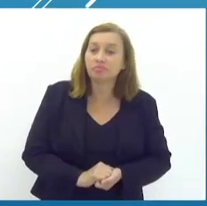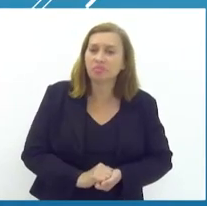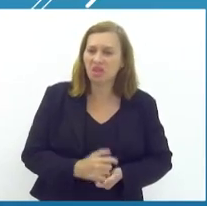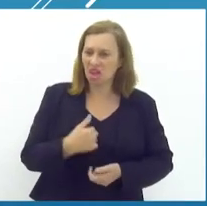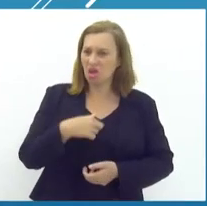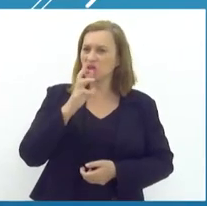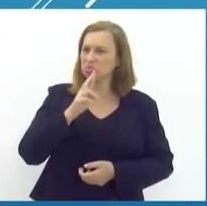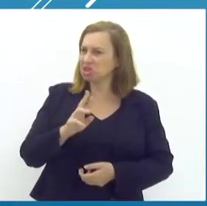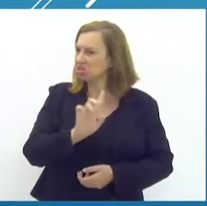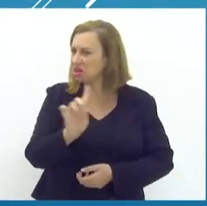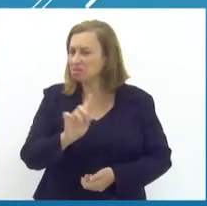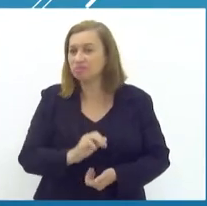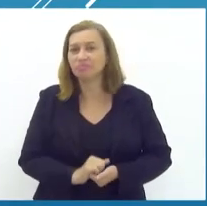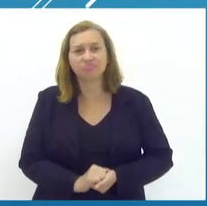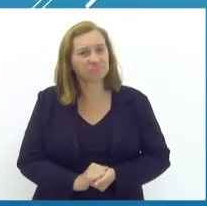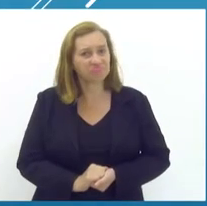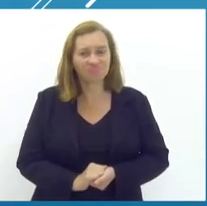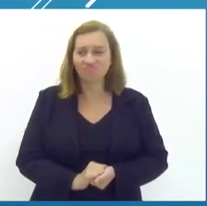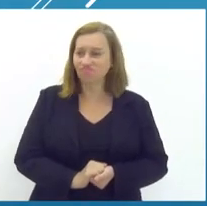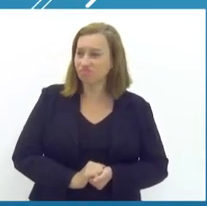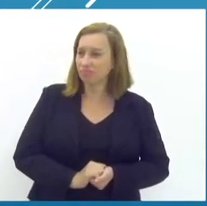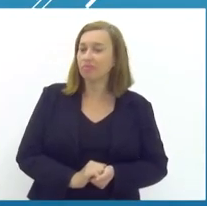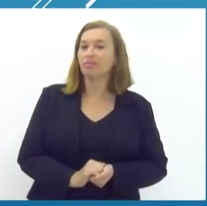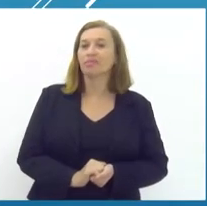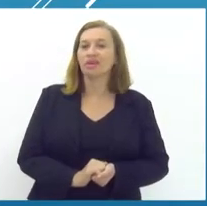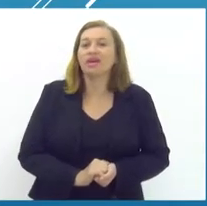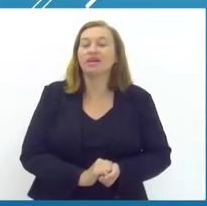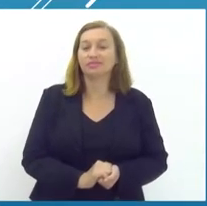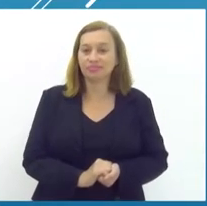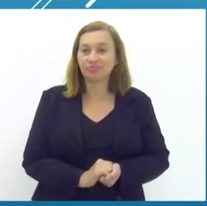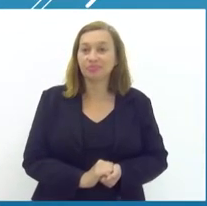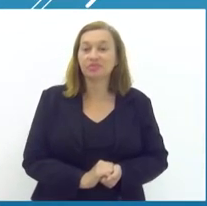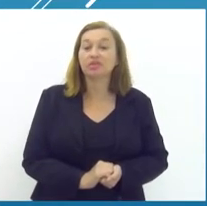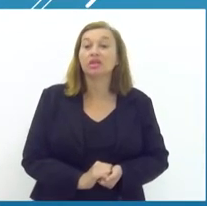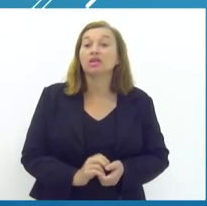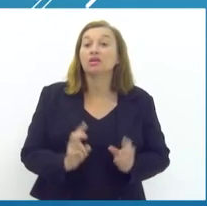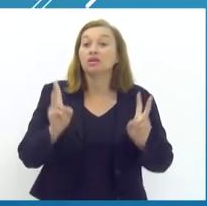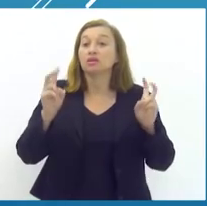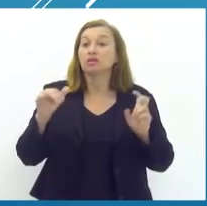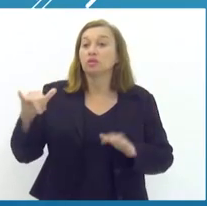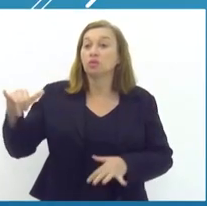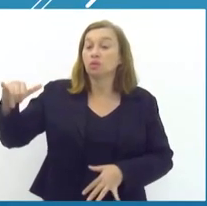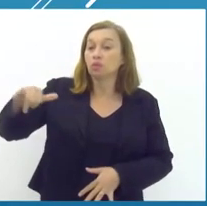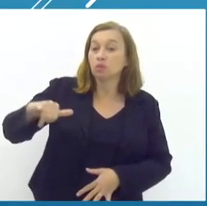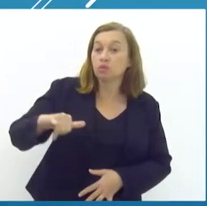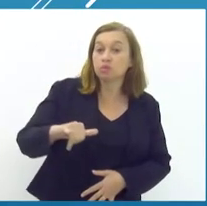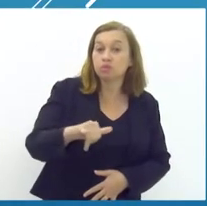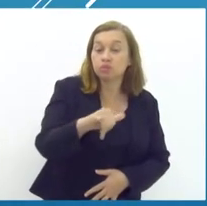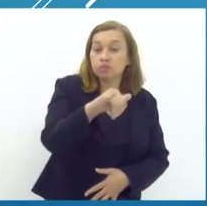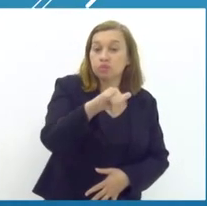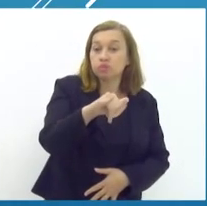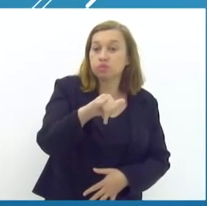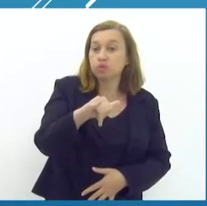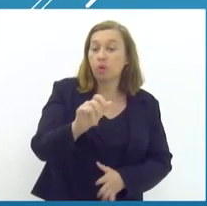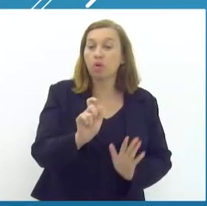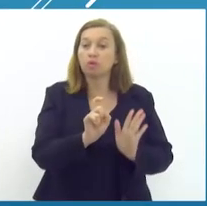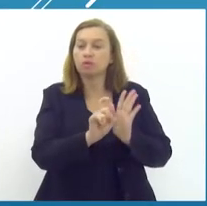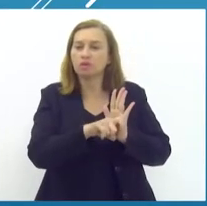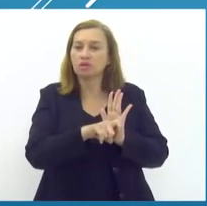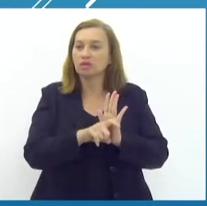nem responder pode passar E aí a questão do jatinhos da aeronaves vamos tributado